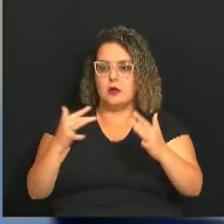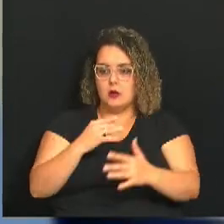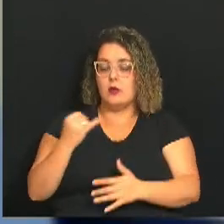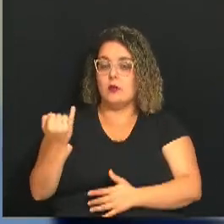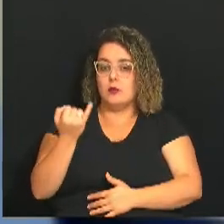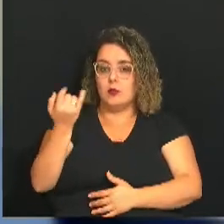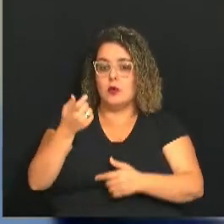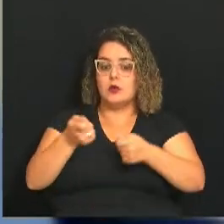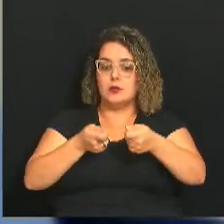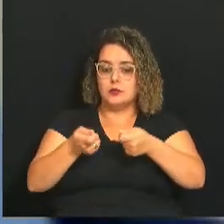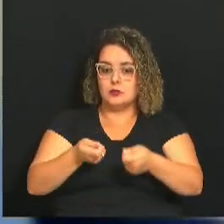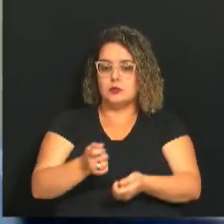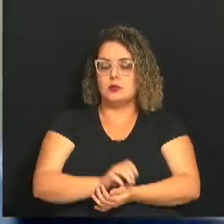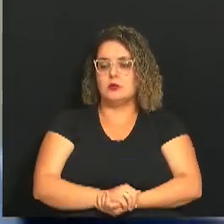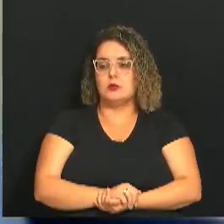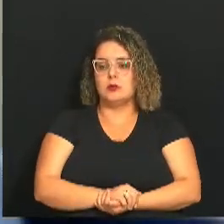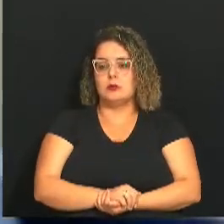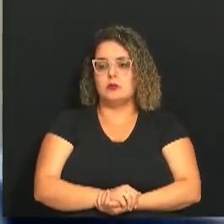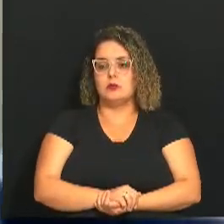monitoramento, né?